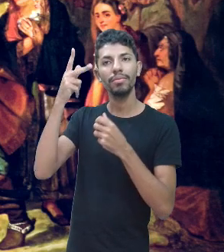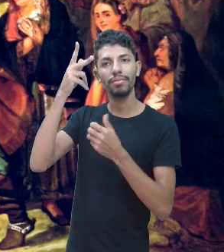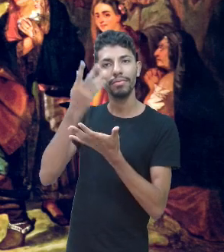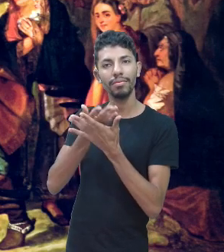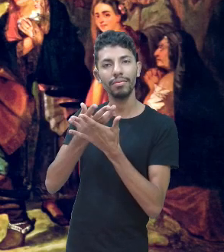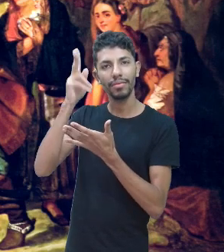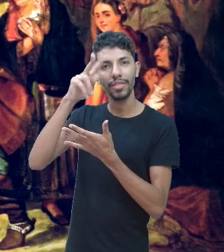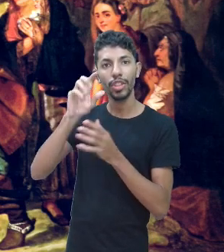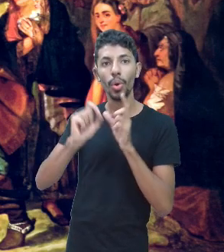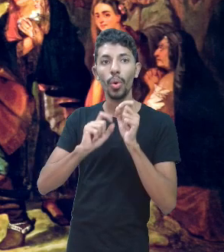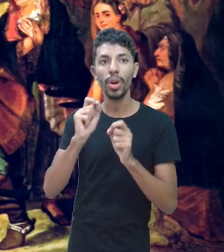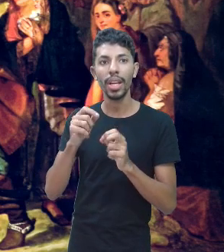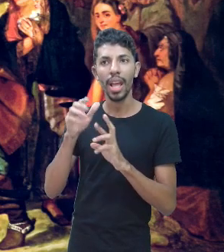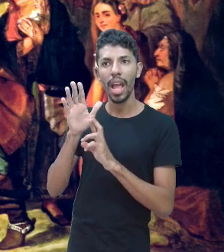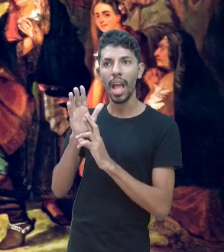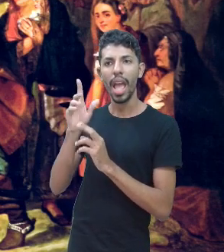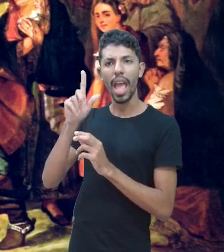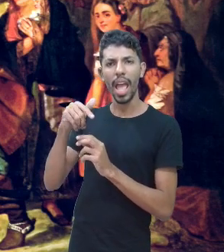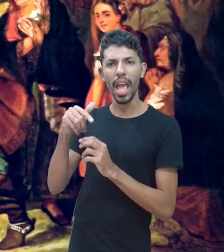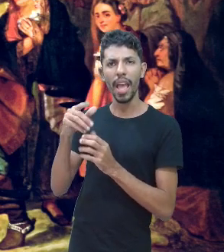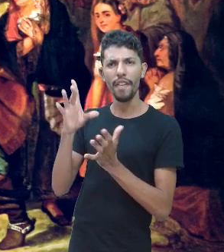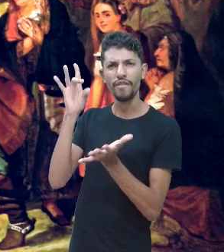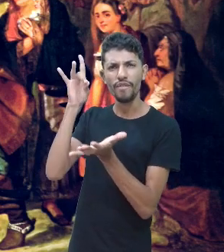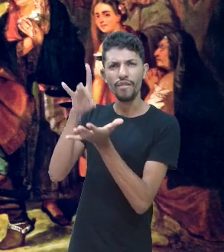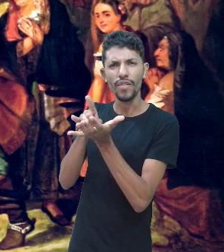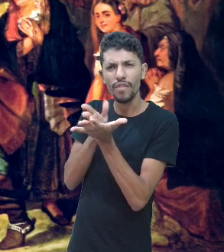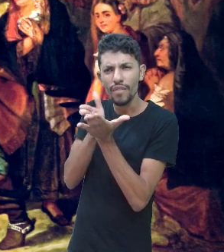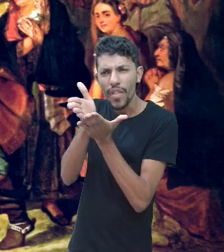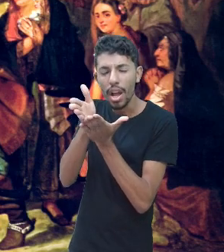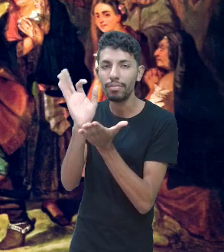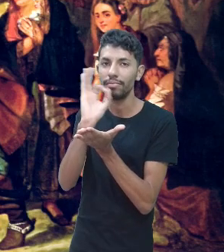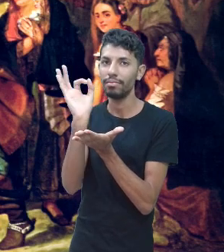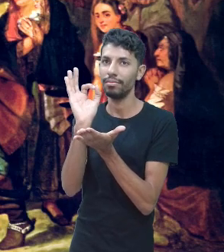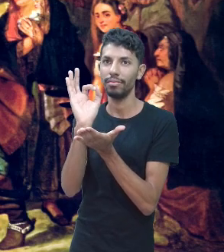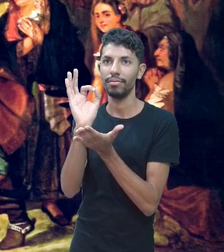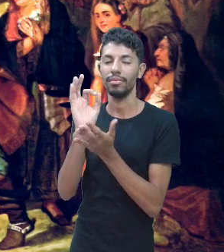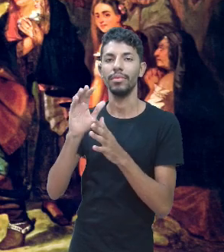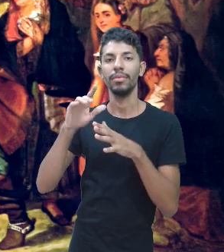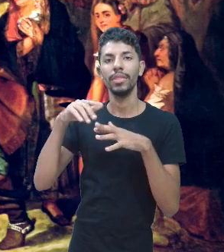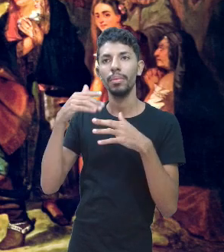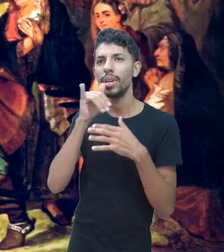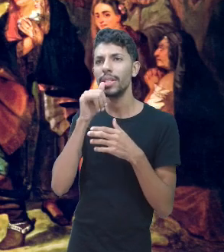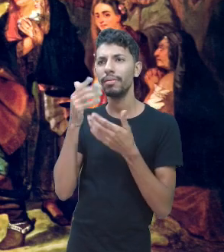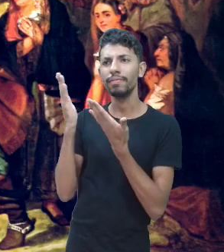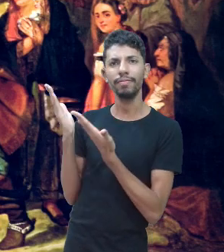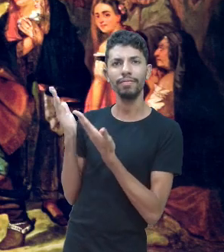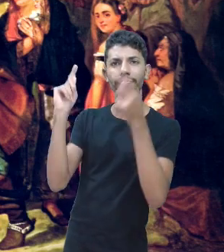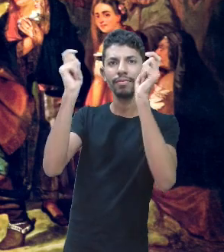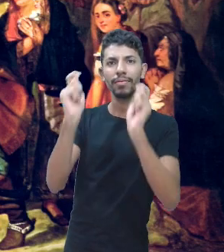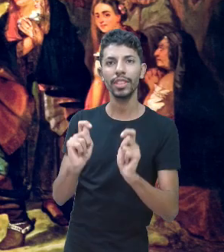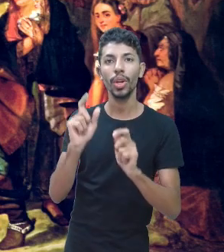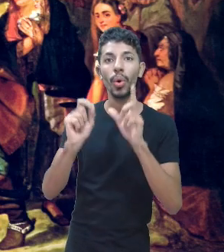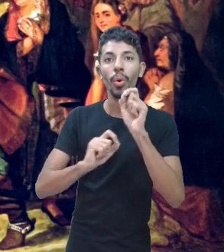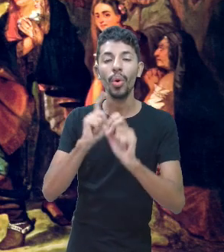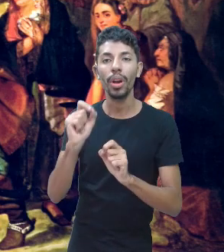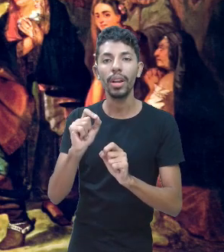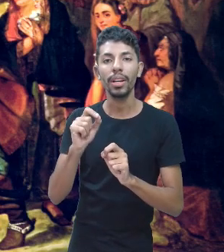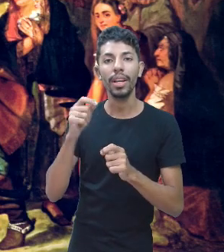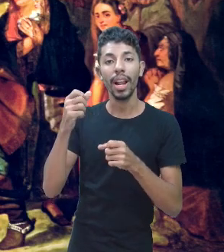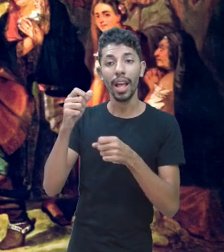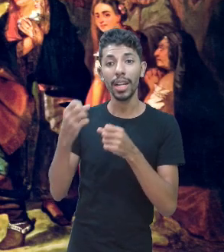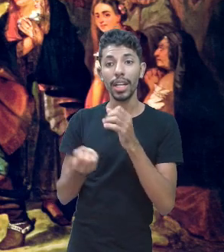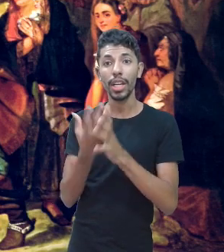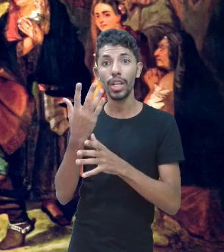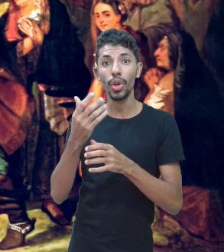seja, ela não é um retrato fiel do que aconteceu. Essa obra mesmo que vocês estão vendo aqui, ela foi feita 22 anos